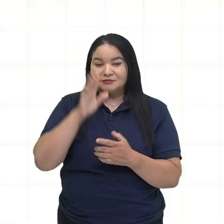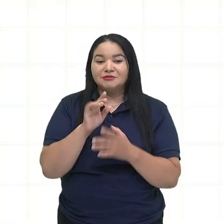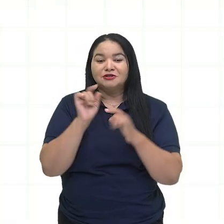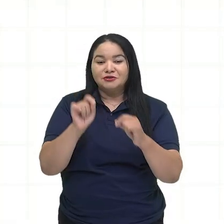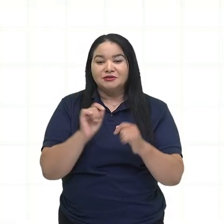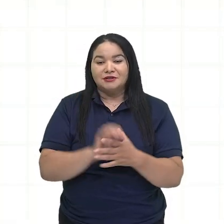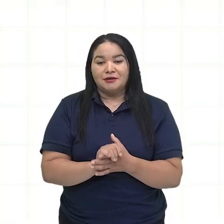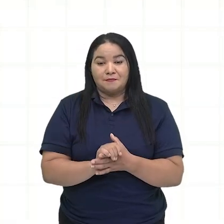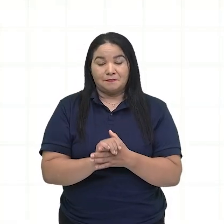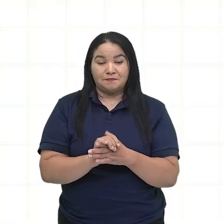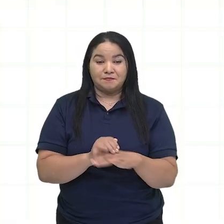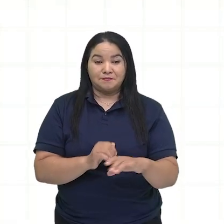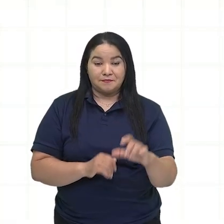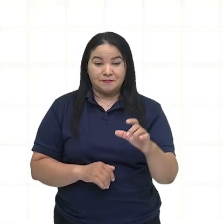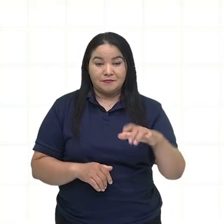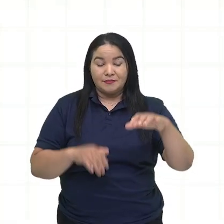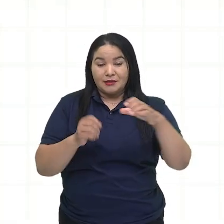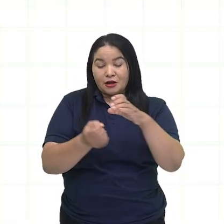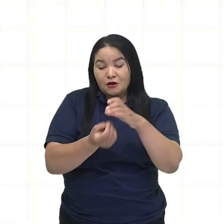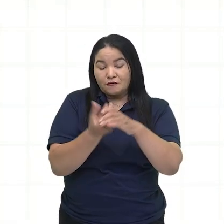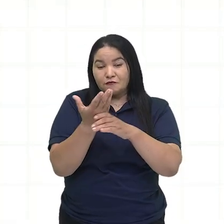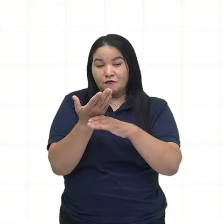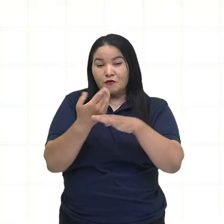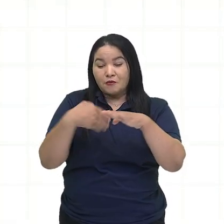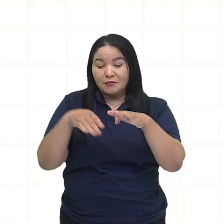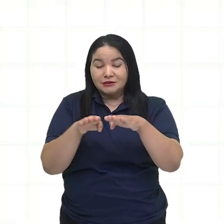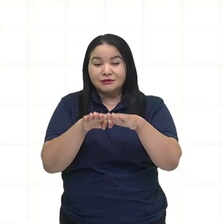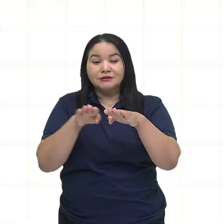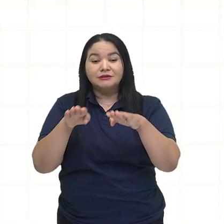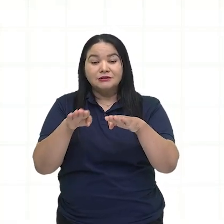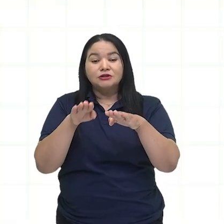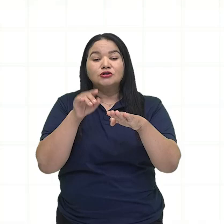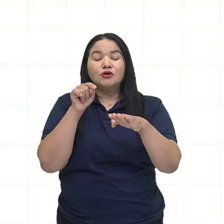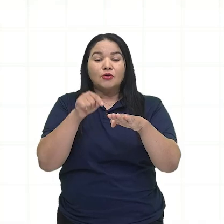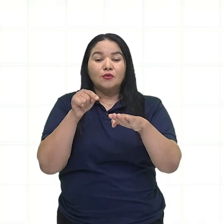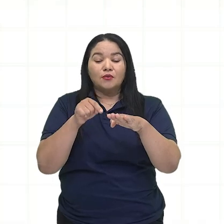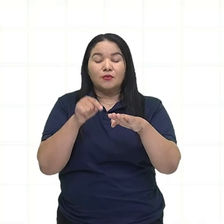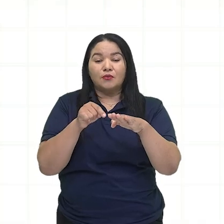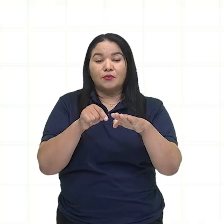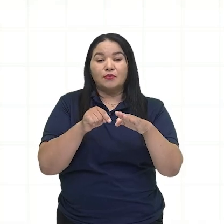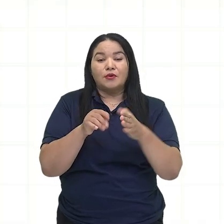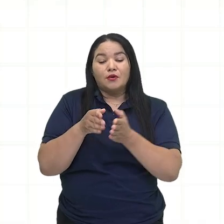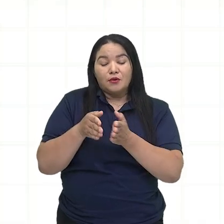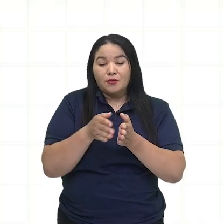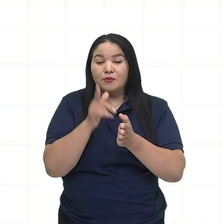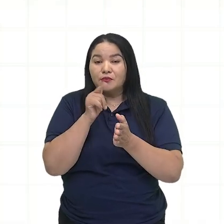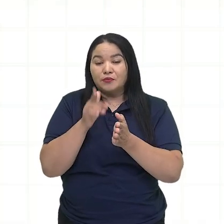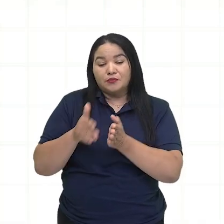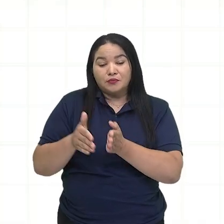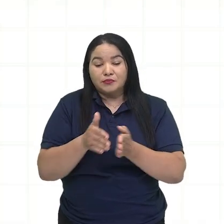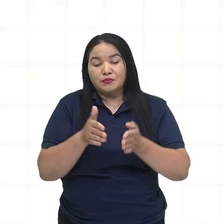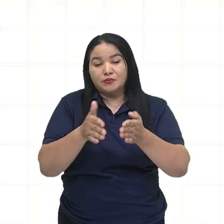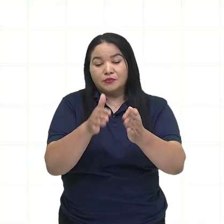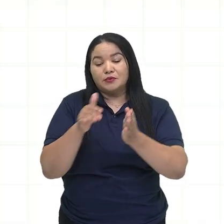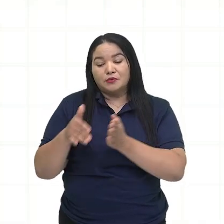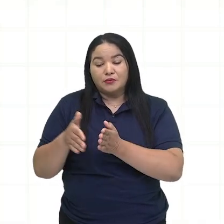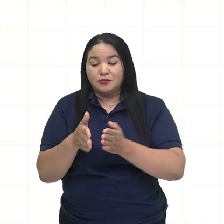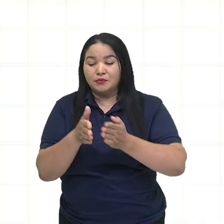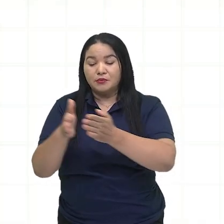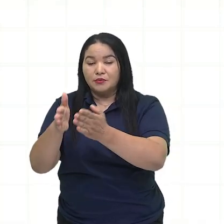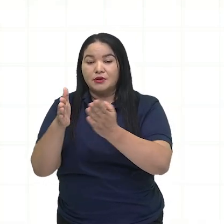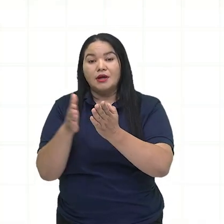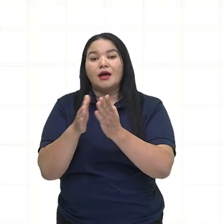continental. Olha como a formação da nossa bacia, ela está ligada a todo esse